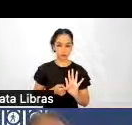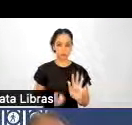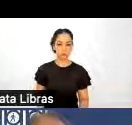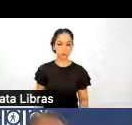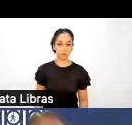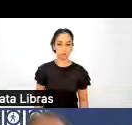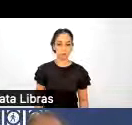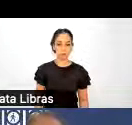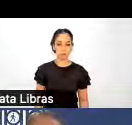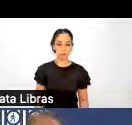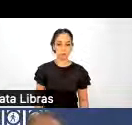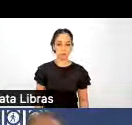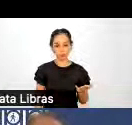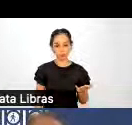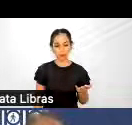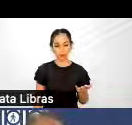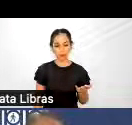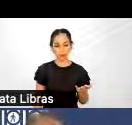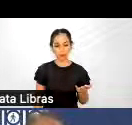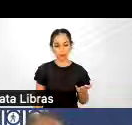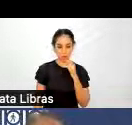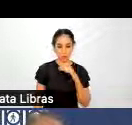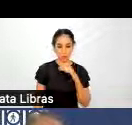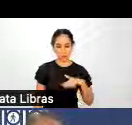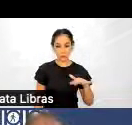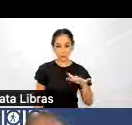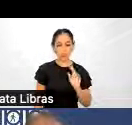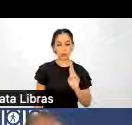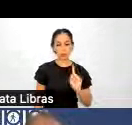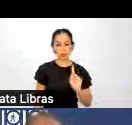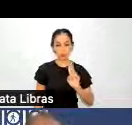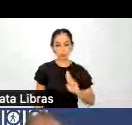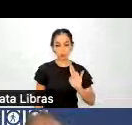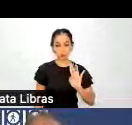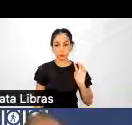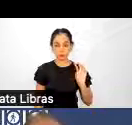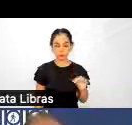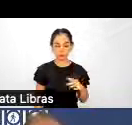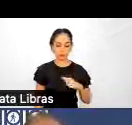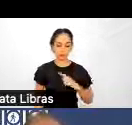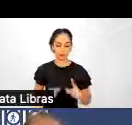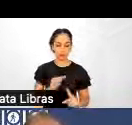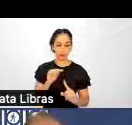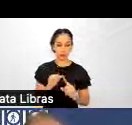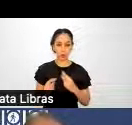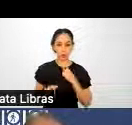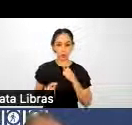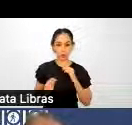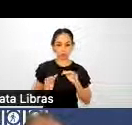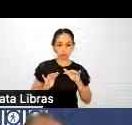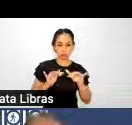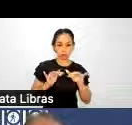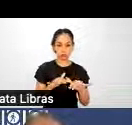caso, a situação pré-existente era um espaço subutilizado, que teve, então, como objetivo a ocupação desses espaços ociosos e criar áreas